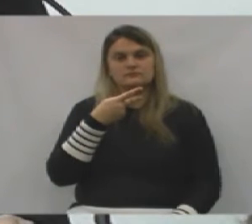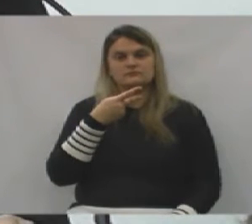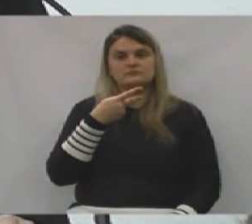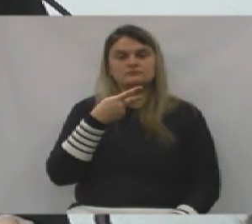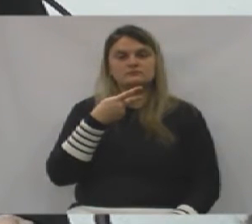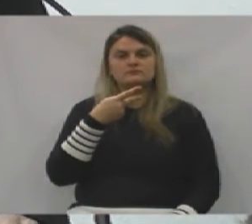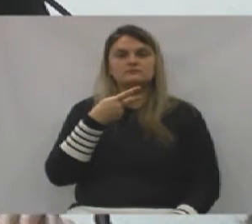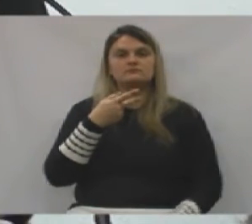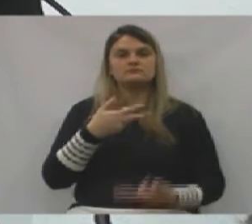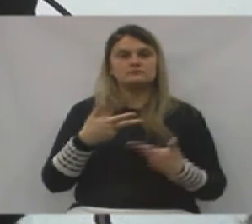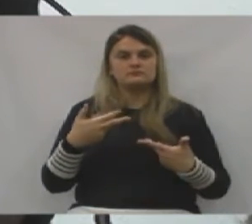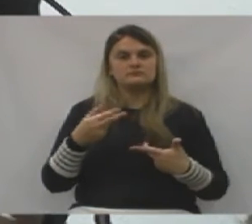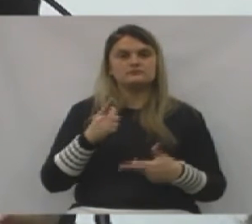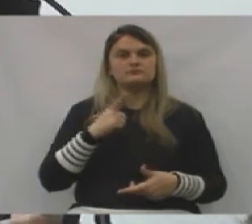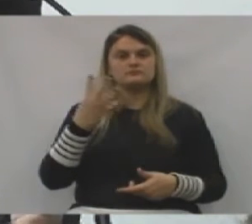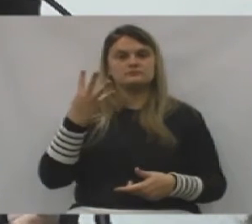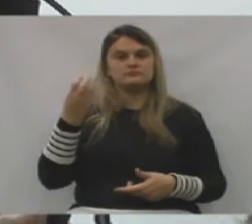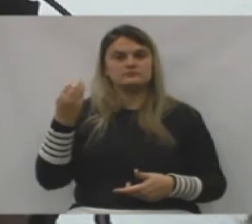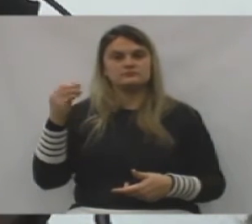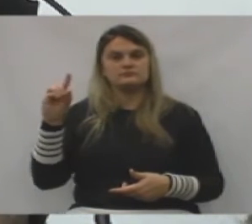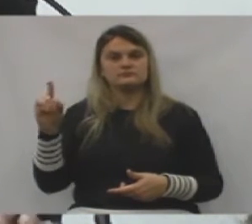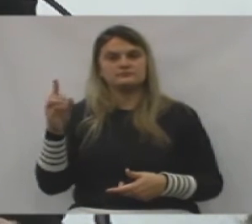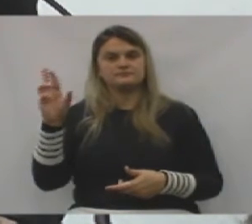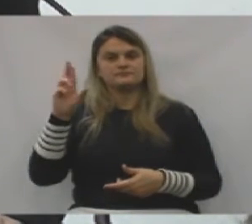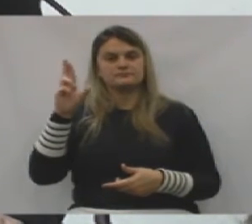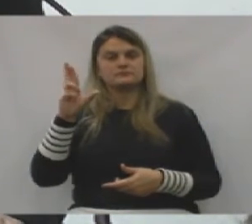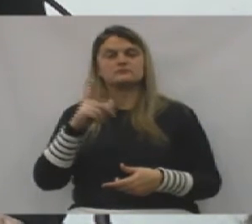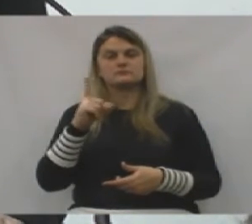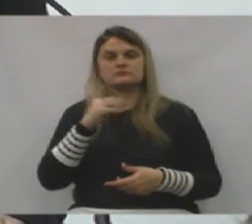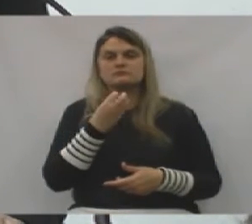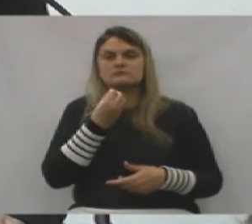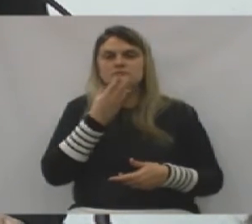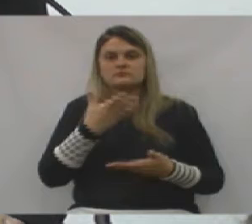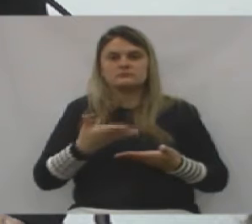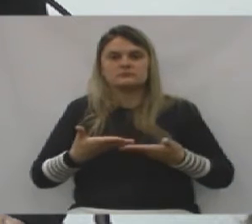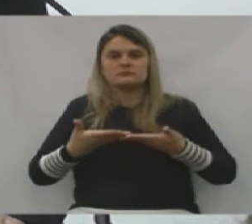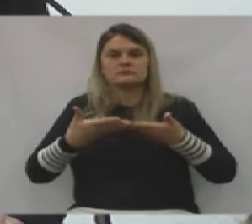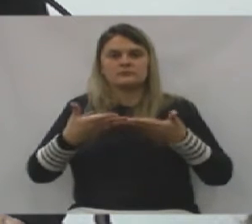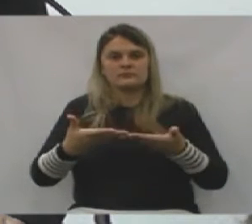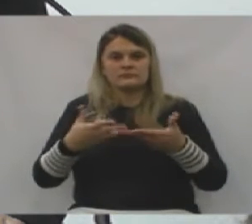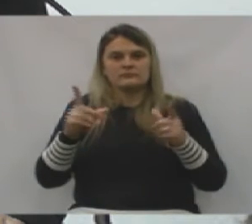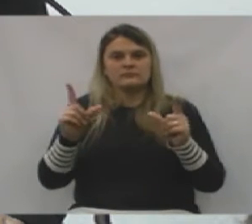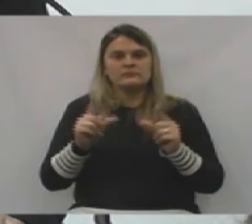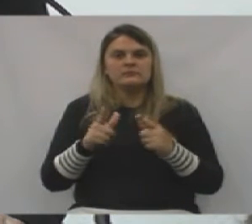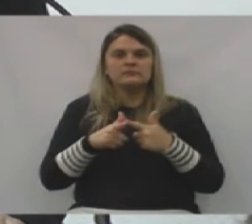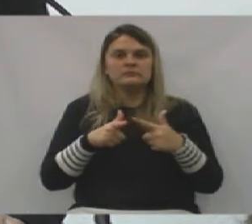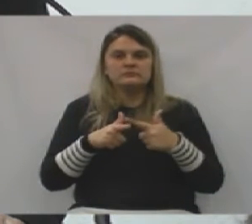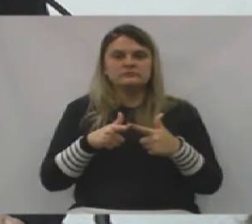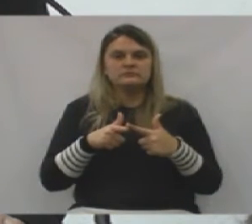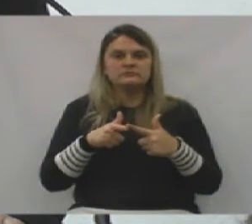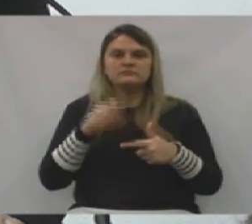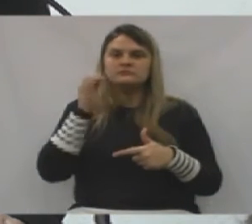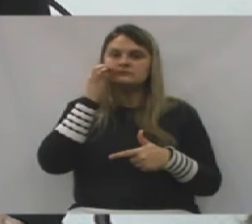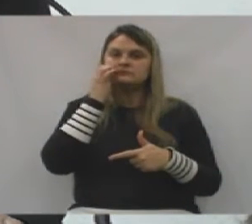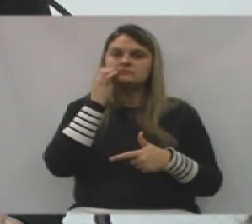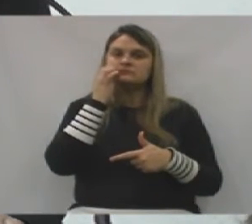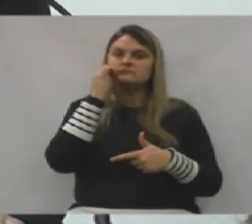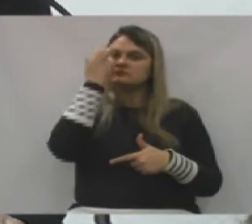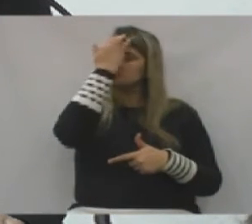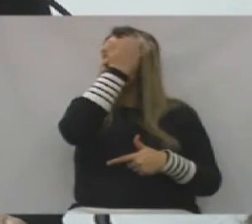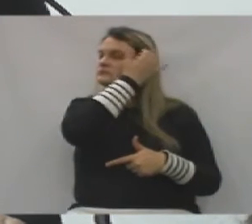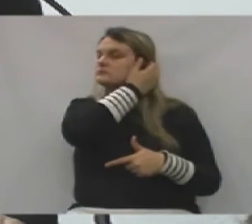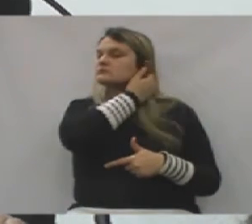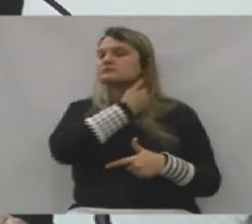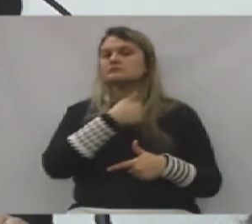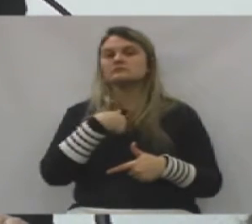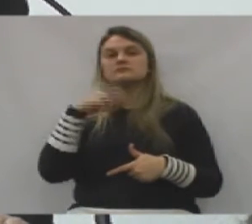essa situação que, com R$400 mil, dava para dar uma boa amenizada. Então, eu me